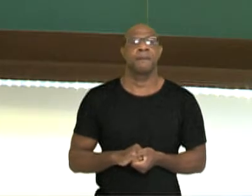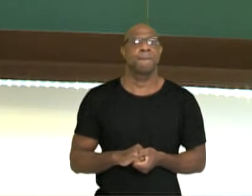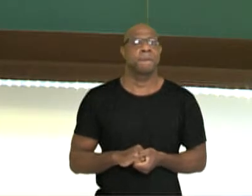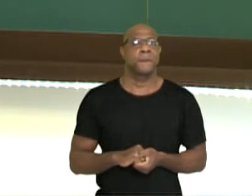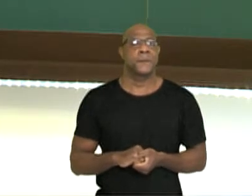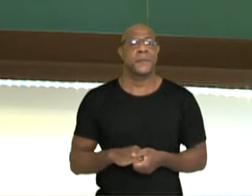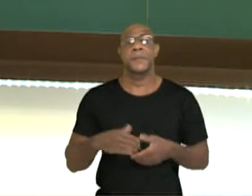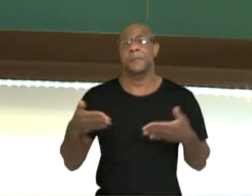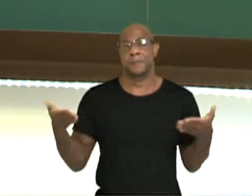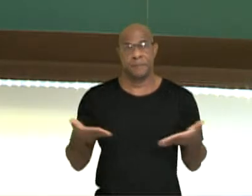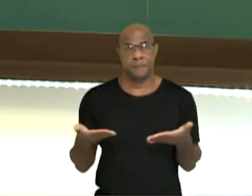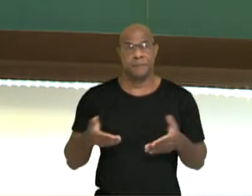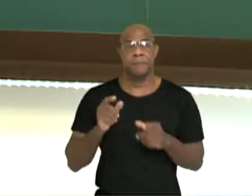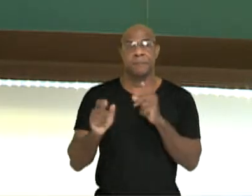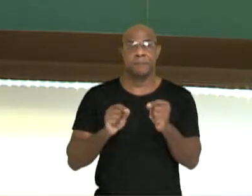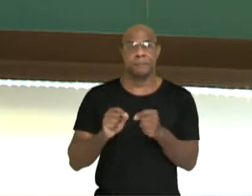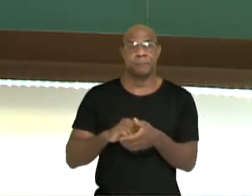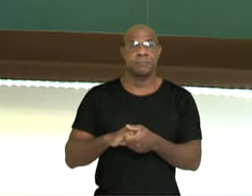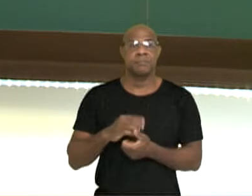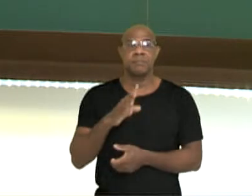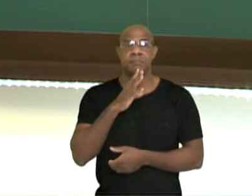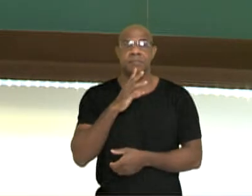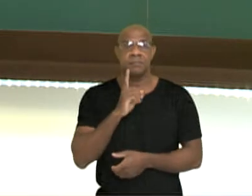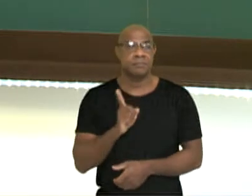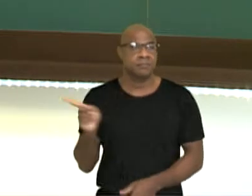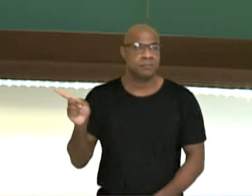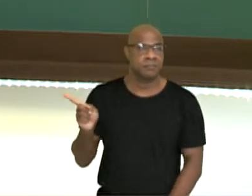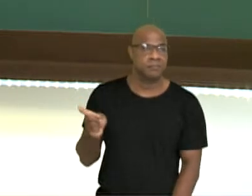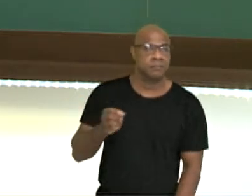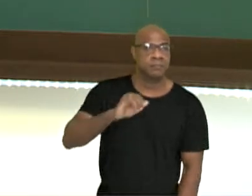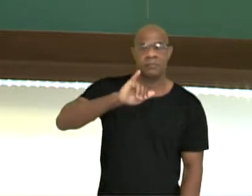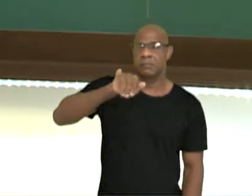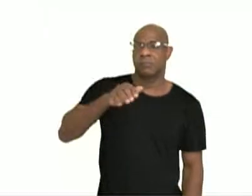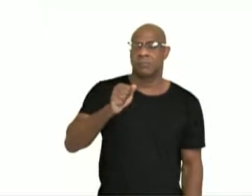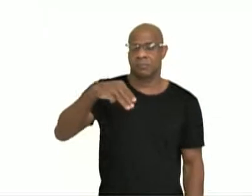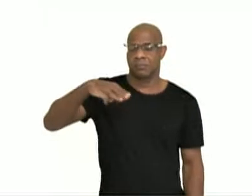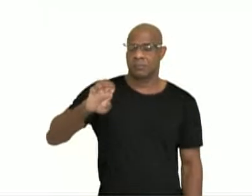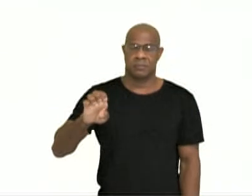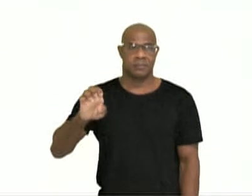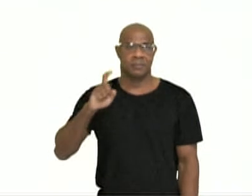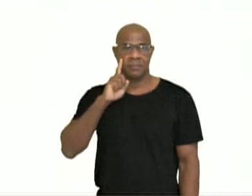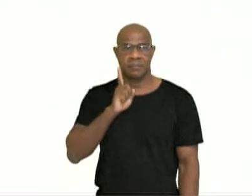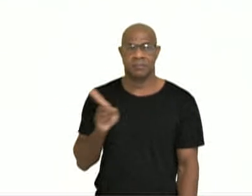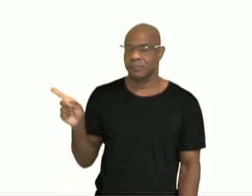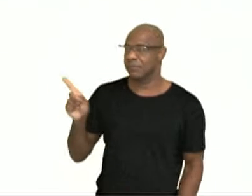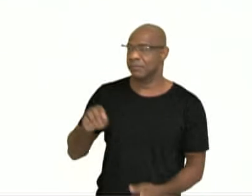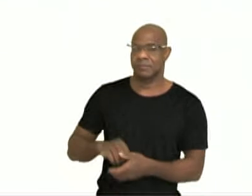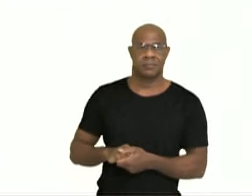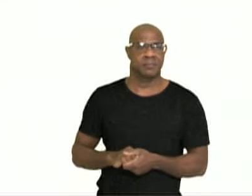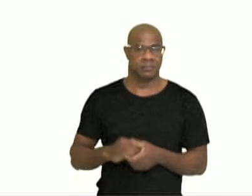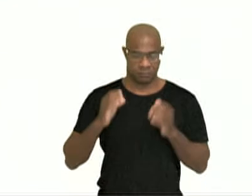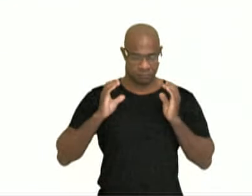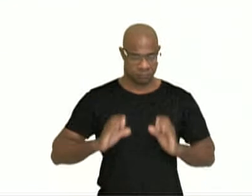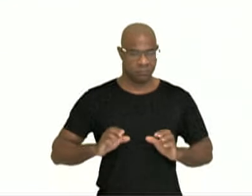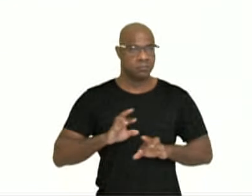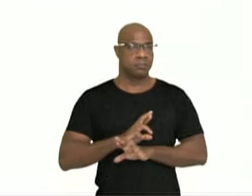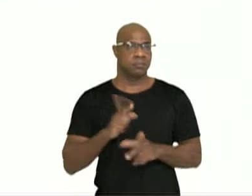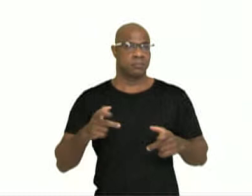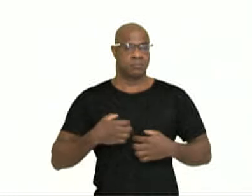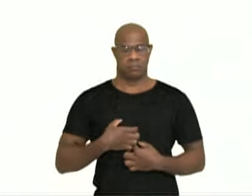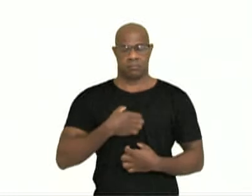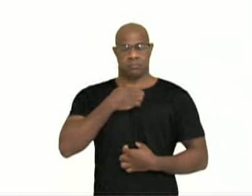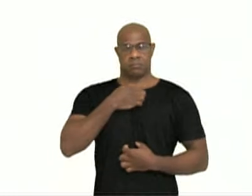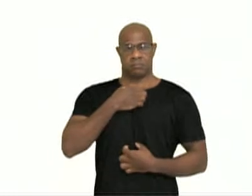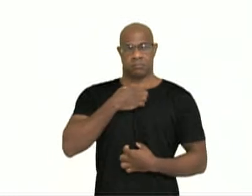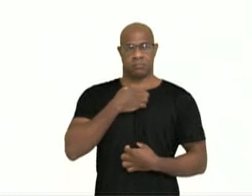lá. Agora a gente vai conhecer o Jamie. Olha a cara do Jamie, né? O Jamie já tem uma outra postura, ó. Terninho,